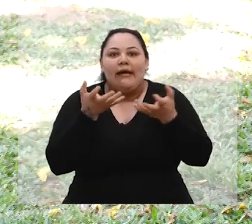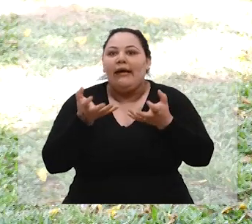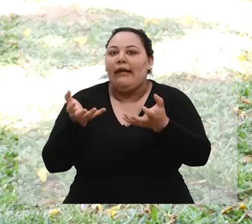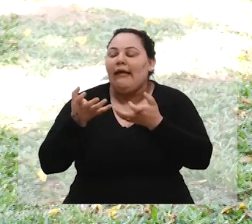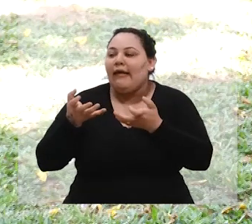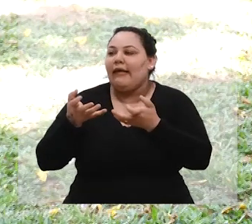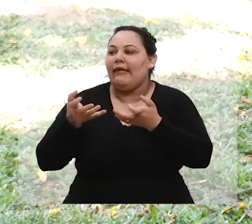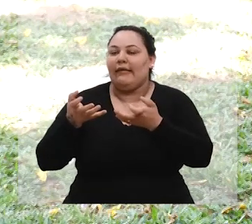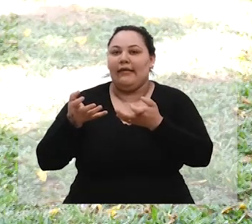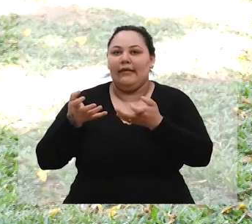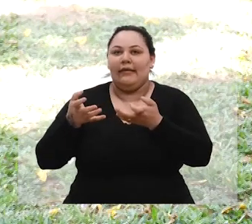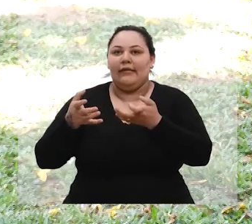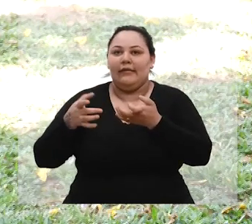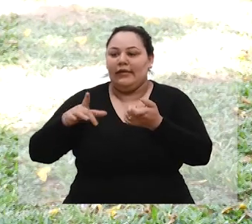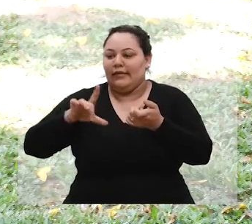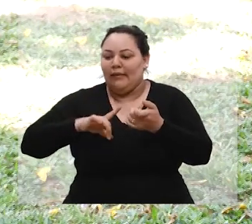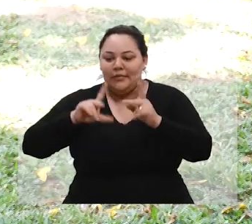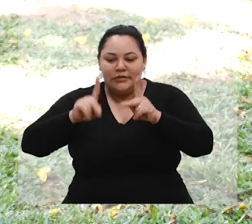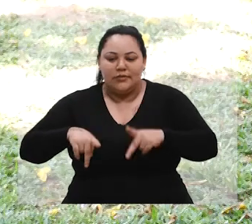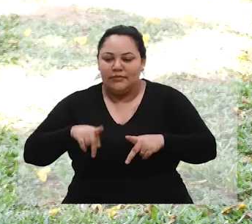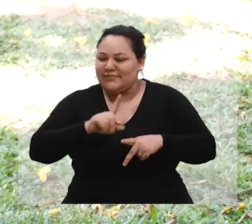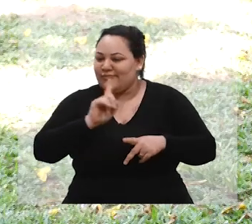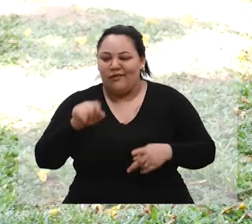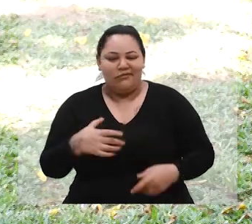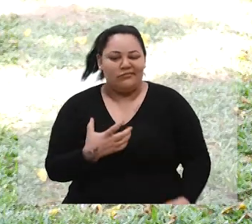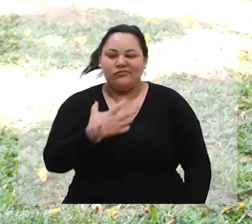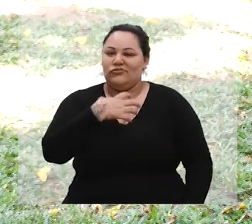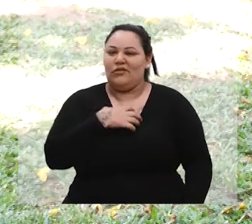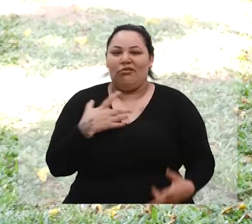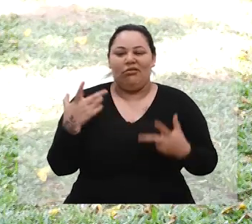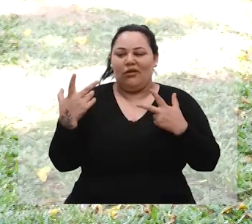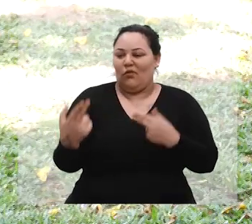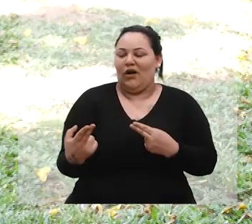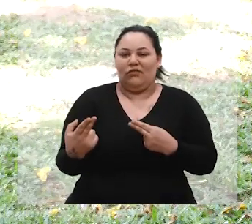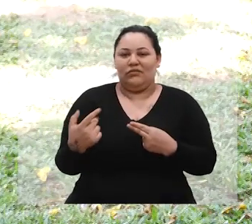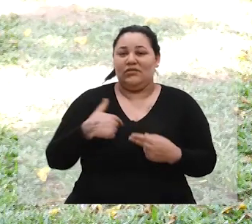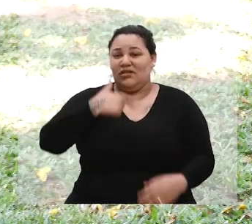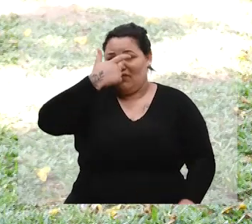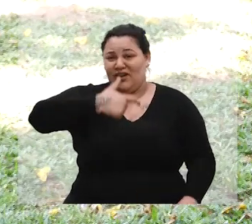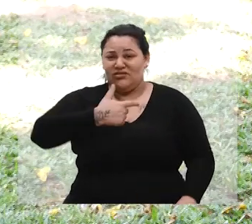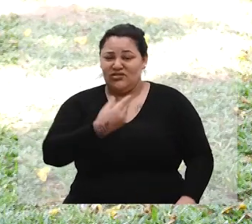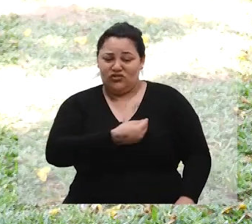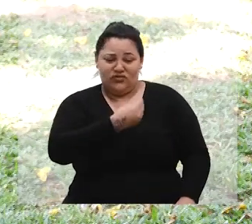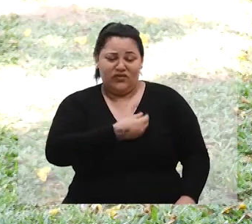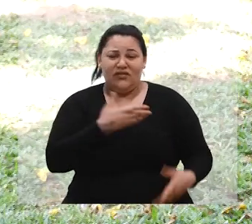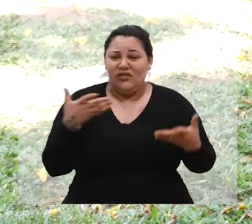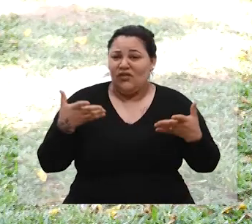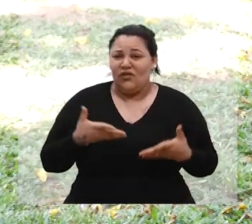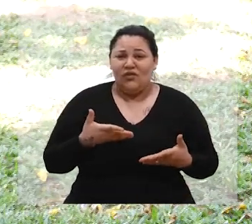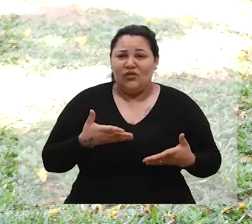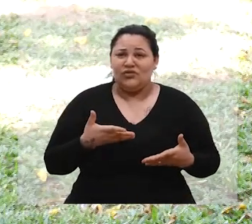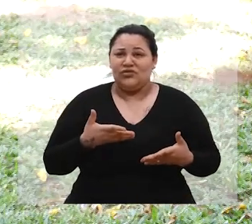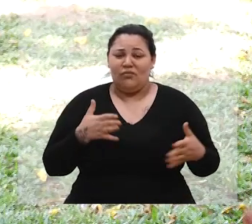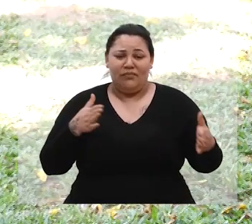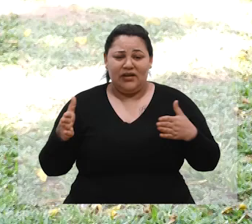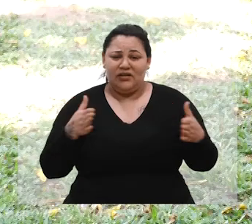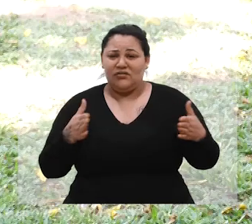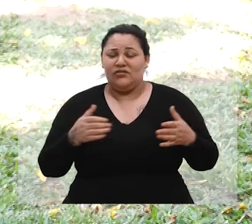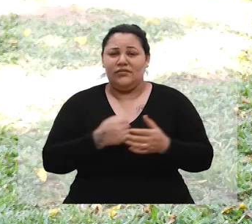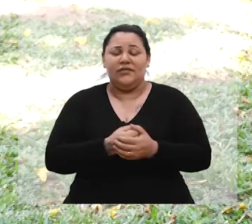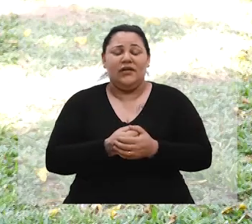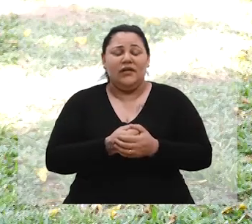teria gente que não é assim, né? E eu acho que a gente vive tempos que alimentam muito essa fantasia de que o outro